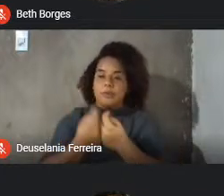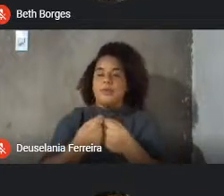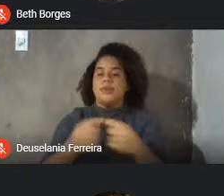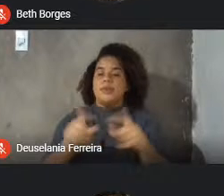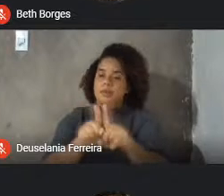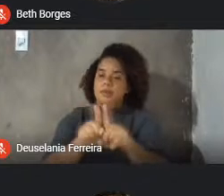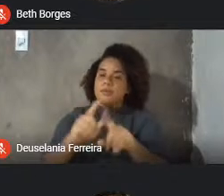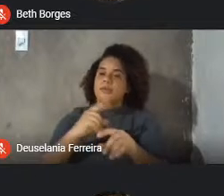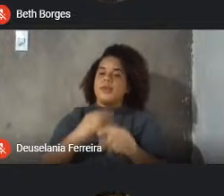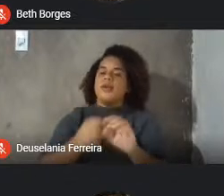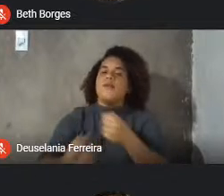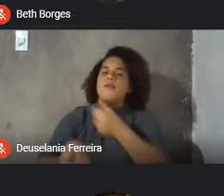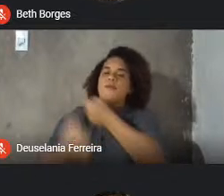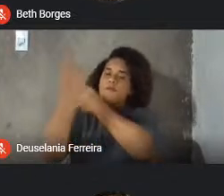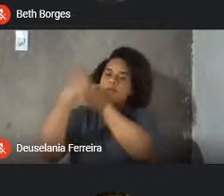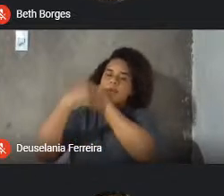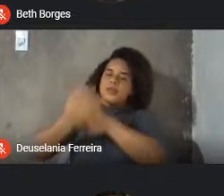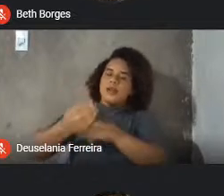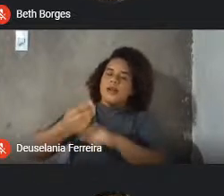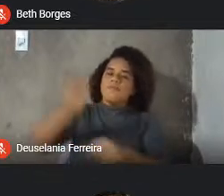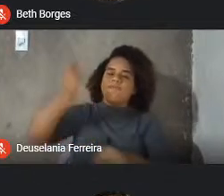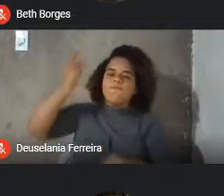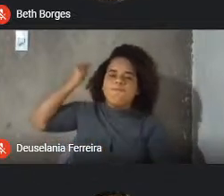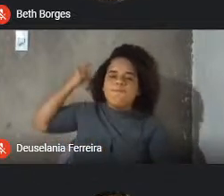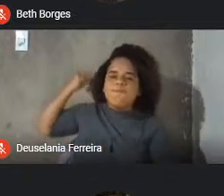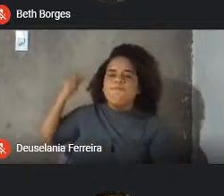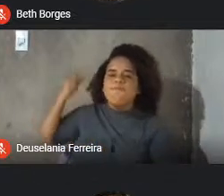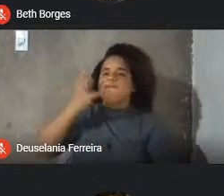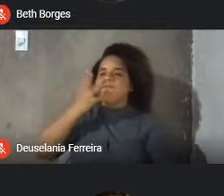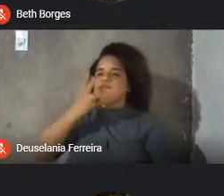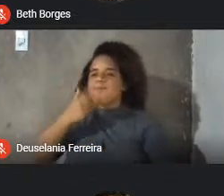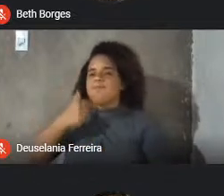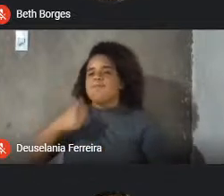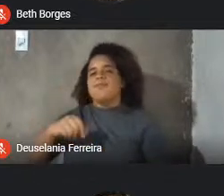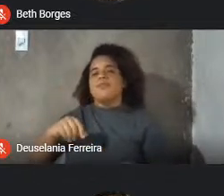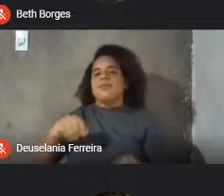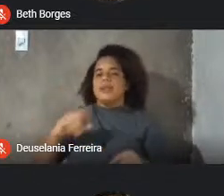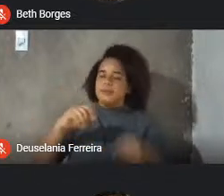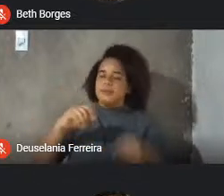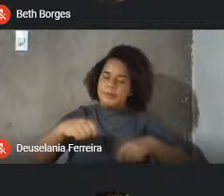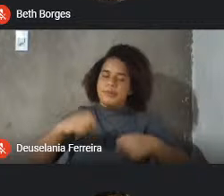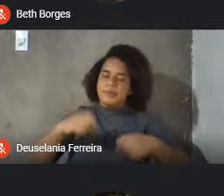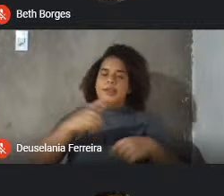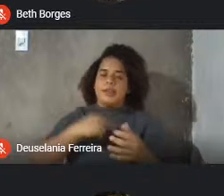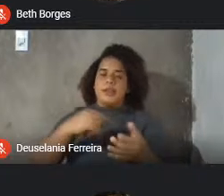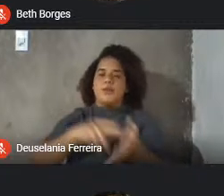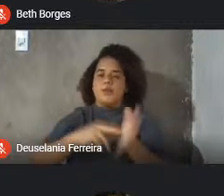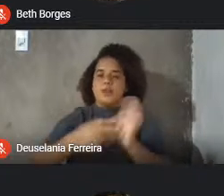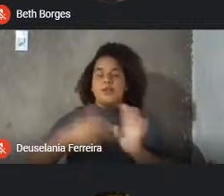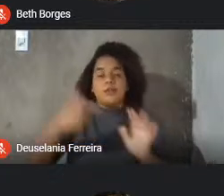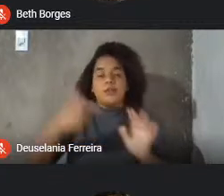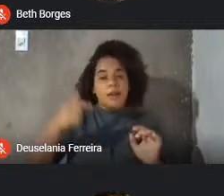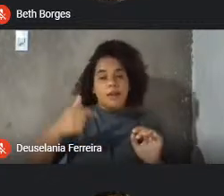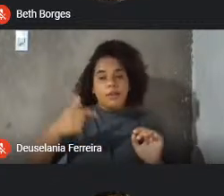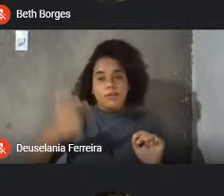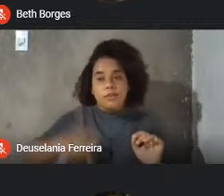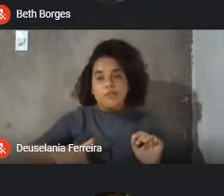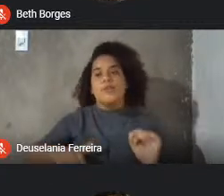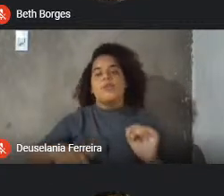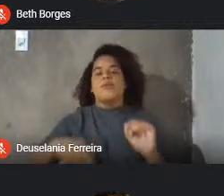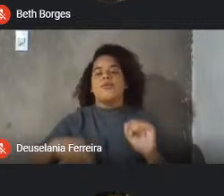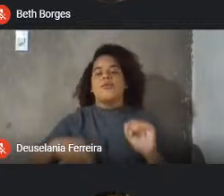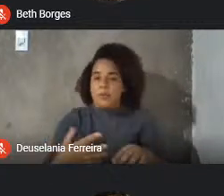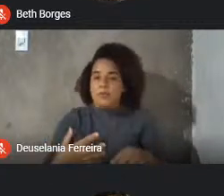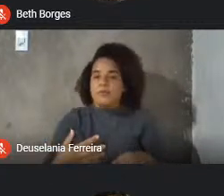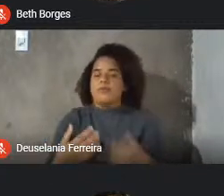lá nas origens, tá? A gente vai dando todo um processo de ressignificação, tá? E assim também